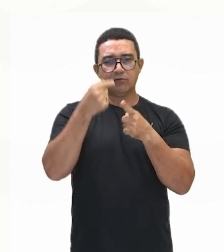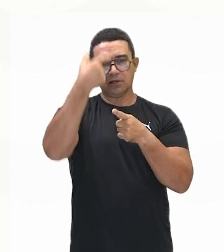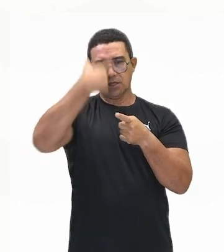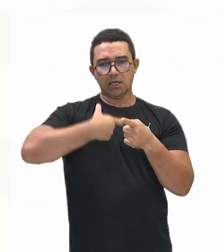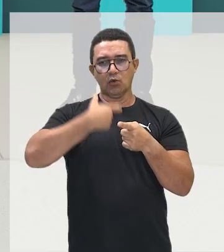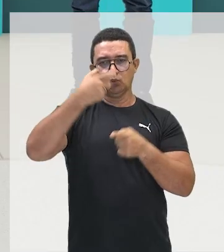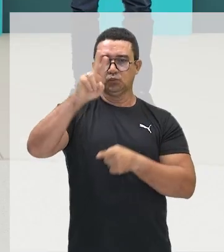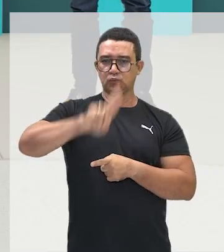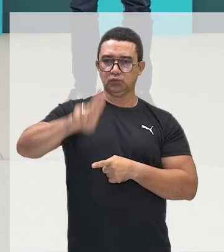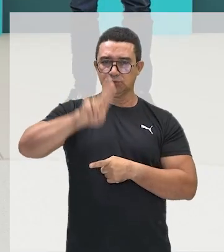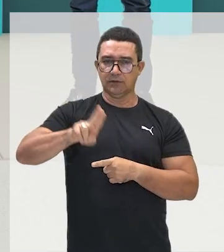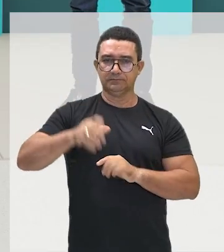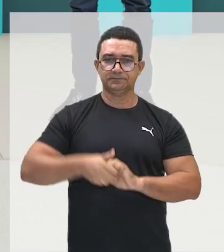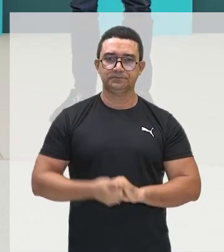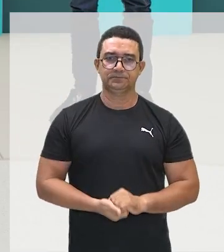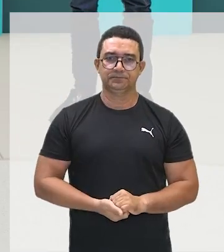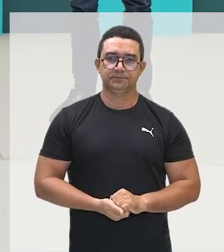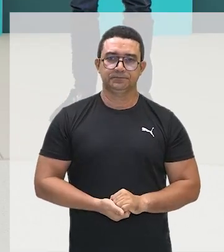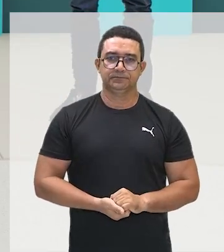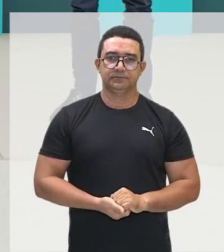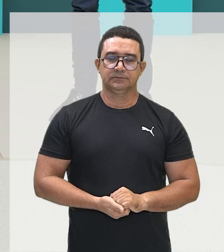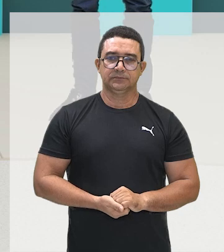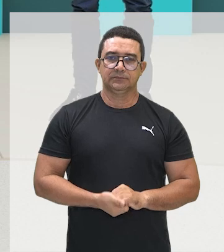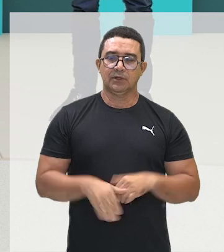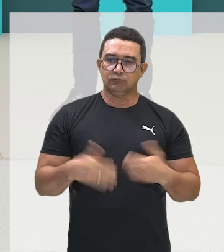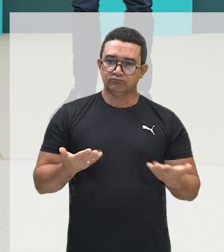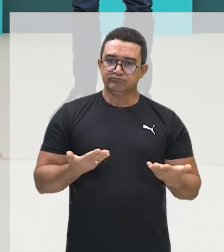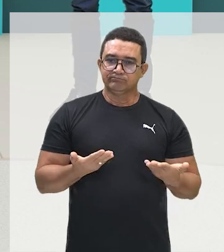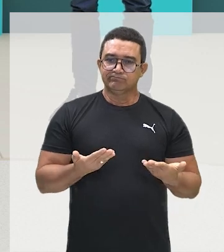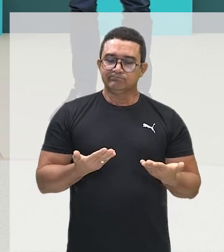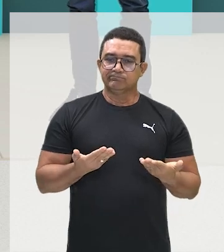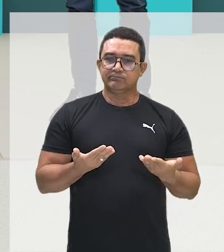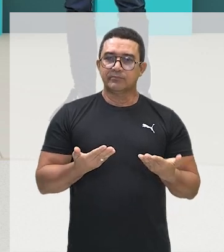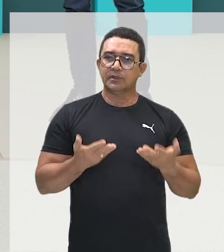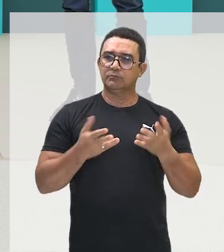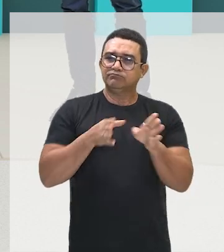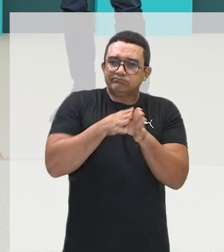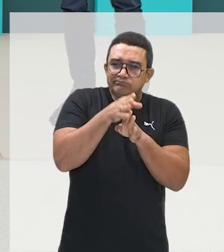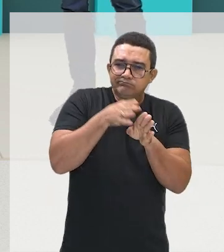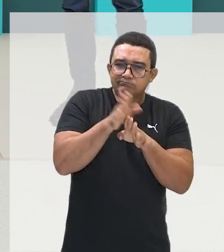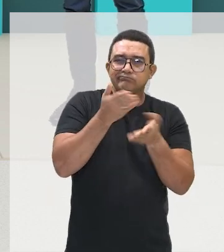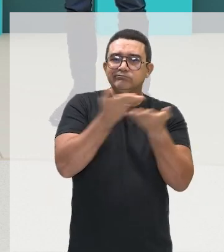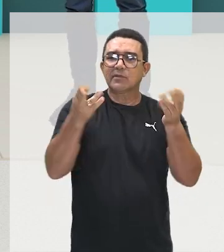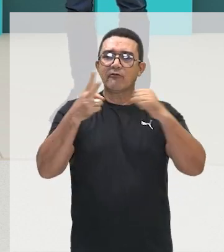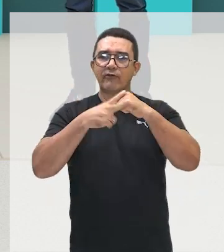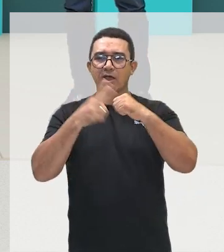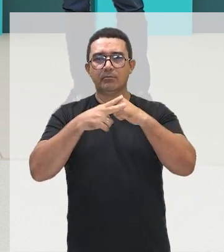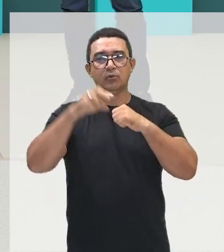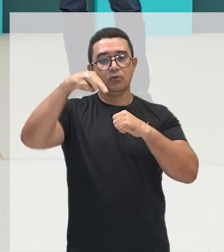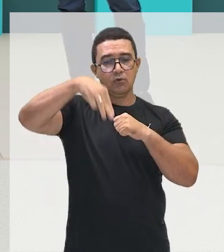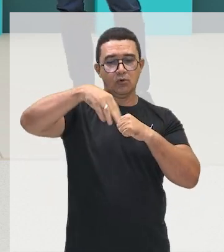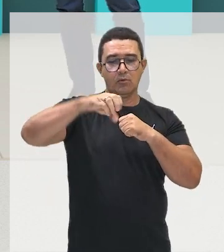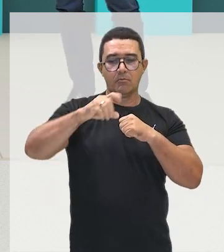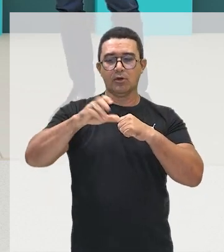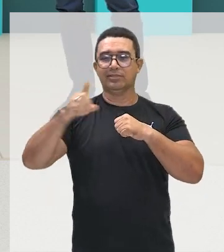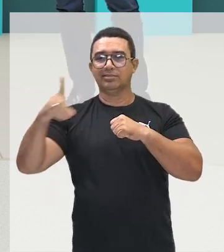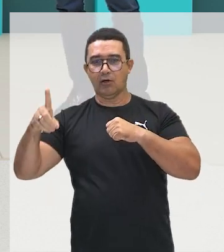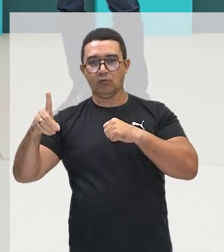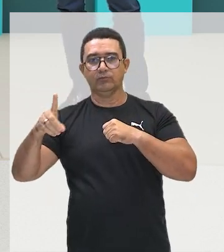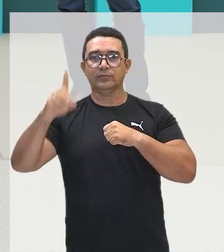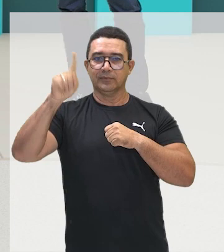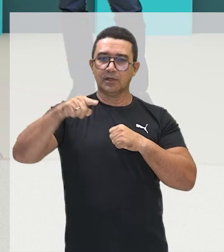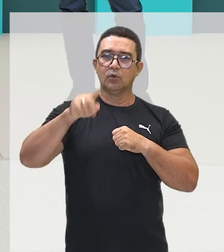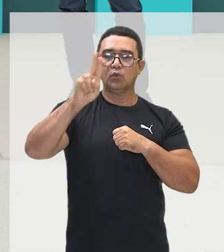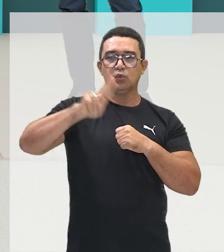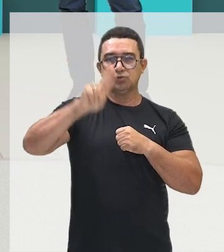vou utilizar. Então, em suma, utilize o seguinte: verbos modais, utilize sempre que possível could,